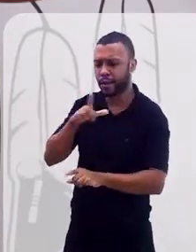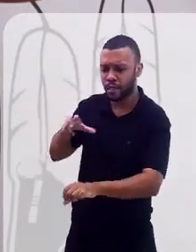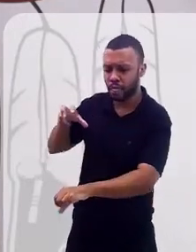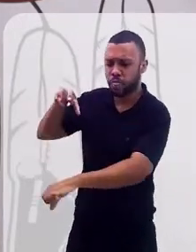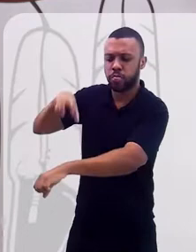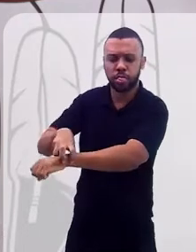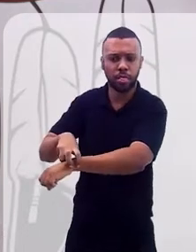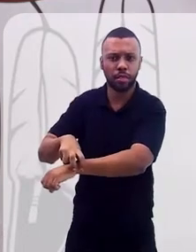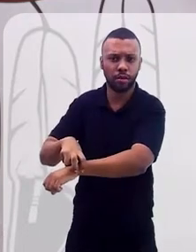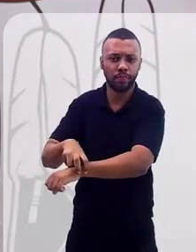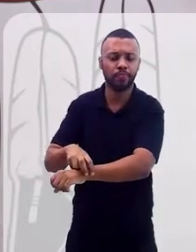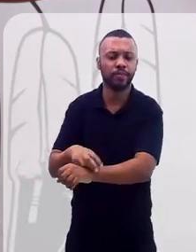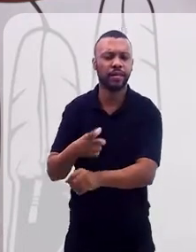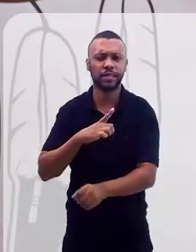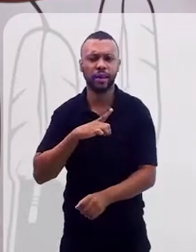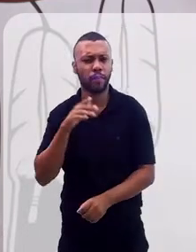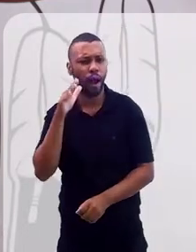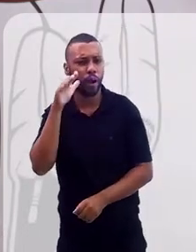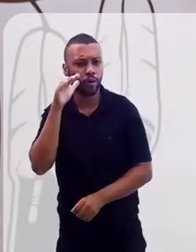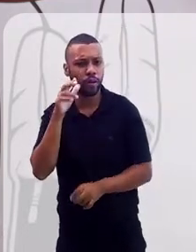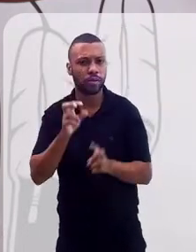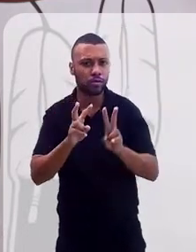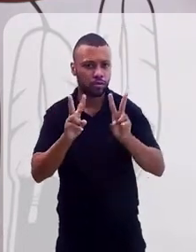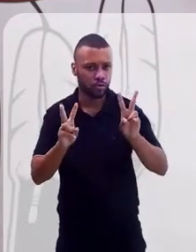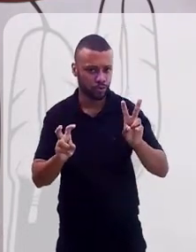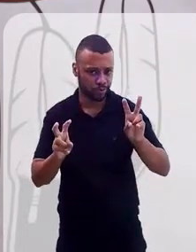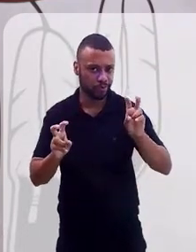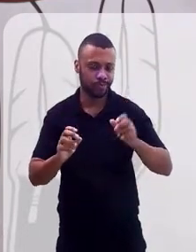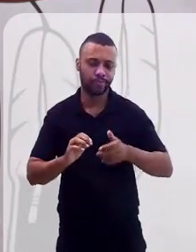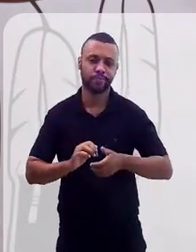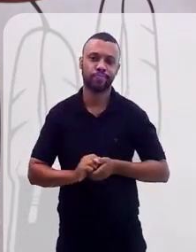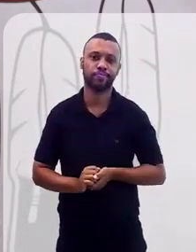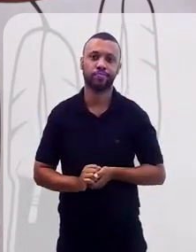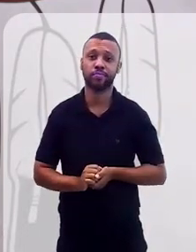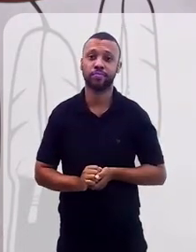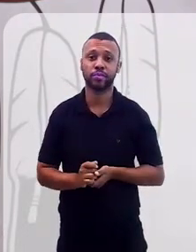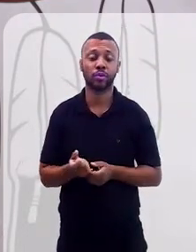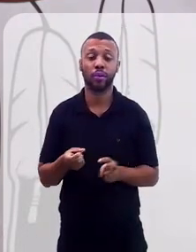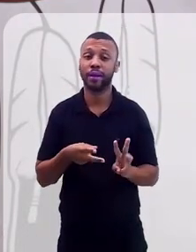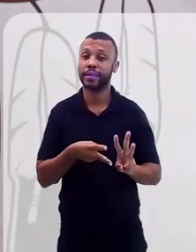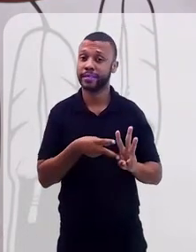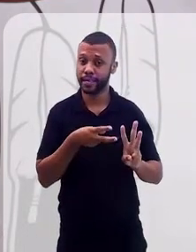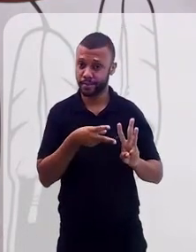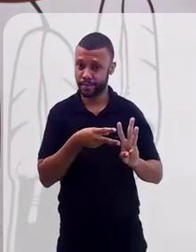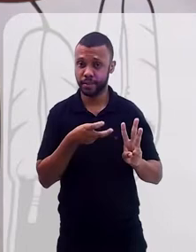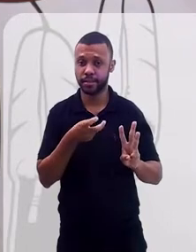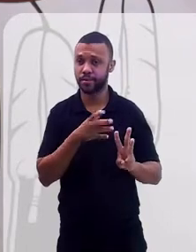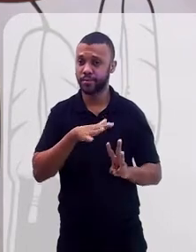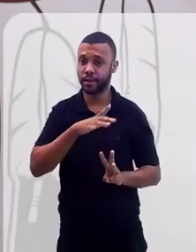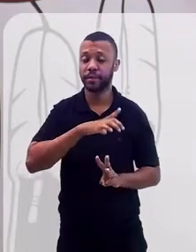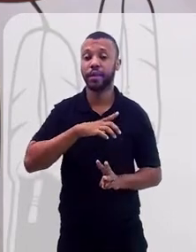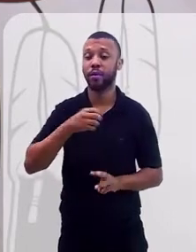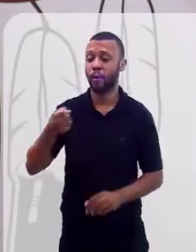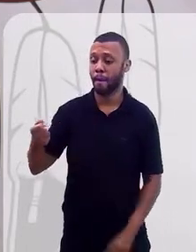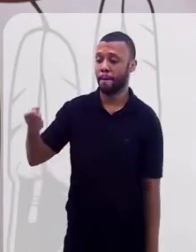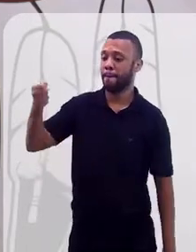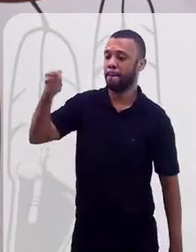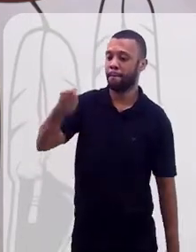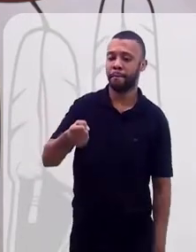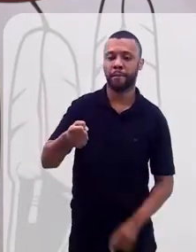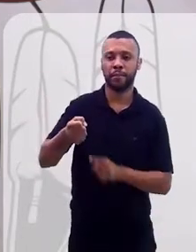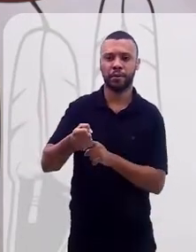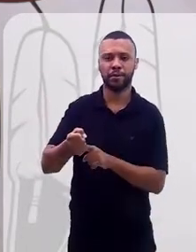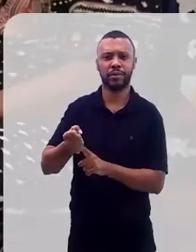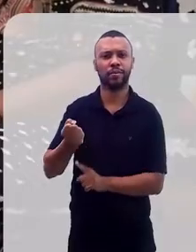tem uma curiosidade sobre isso, né? No xamanismo, de uma forma geral, as pessoas têm o bastão da